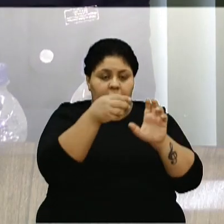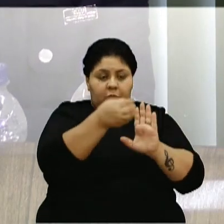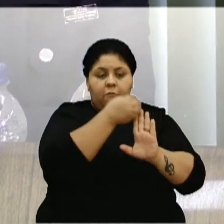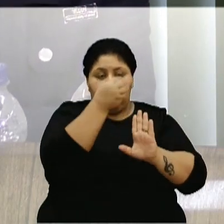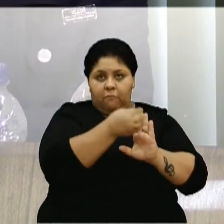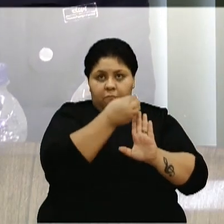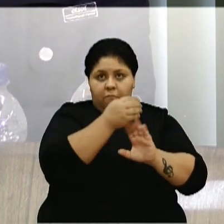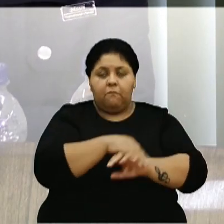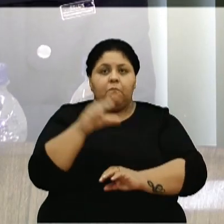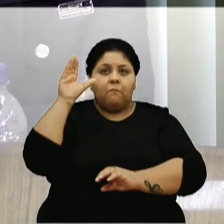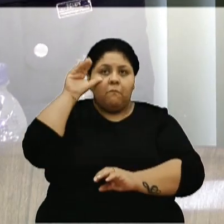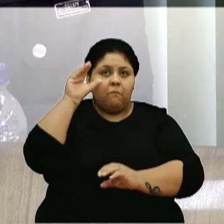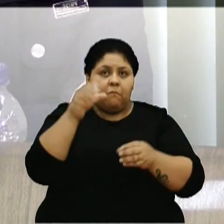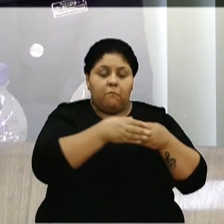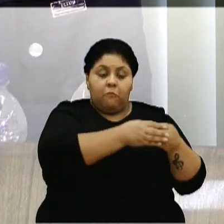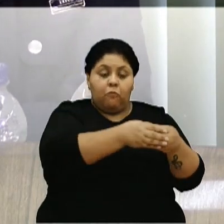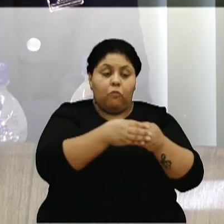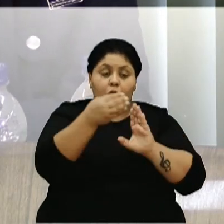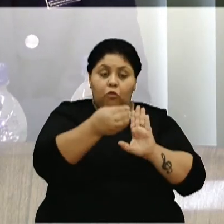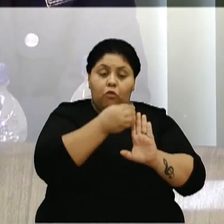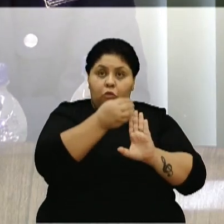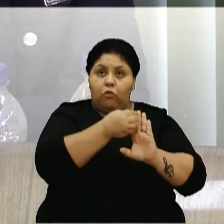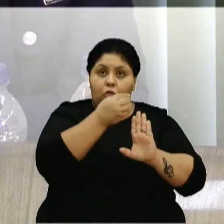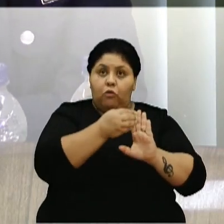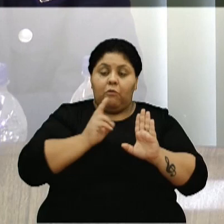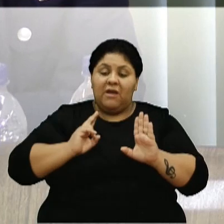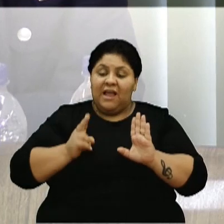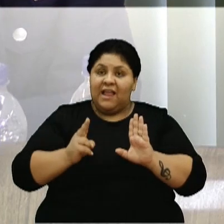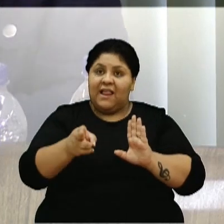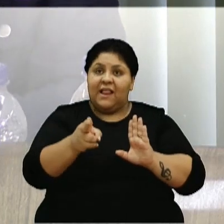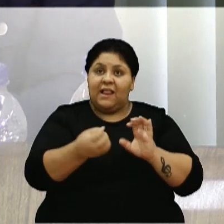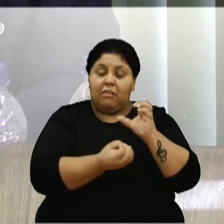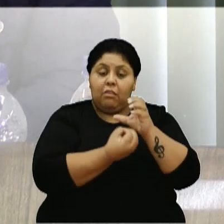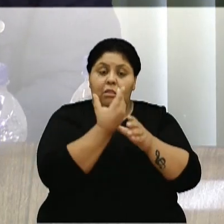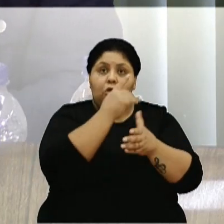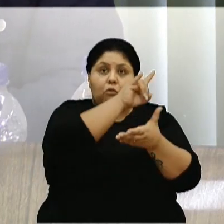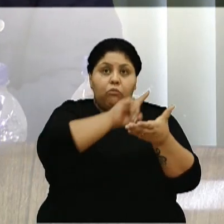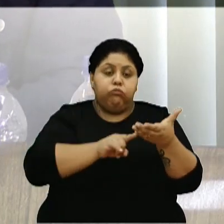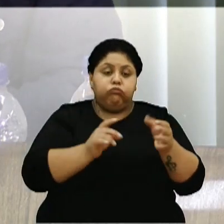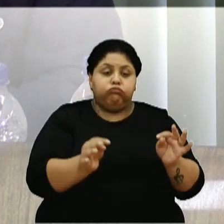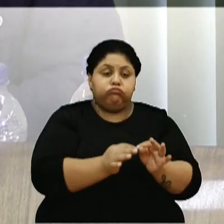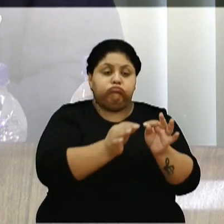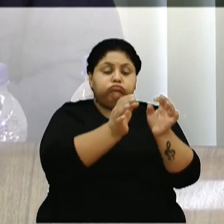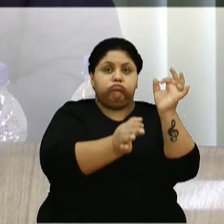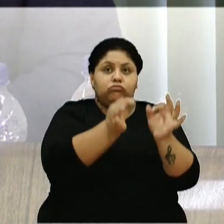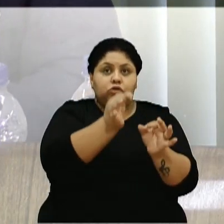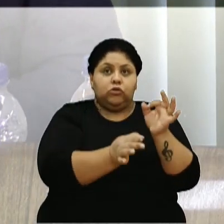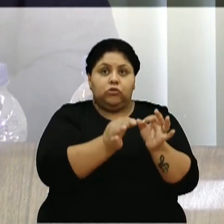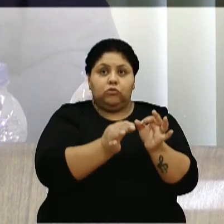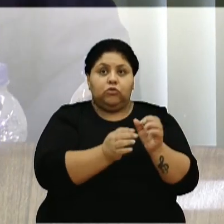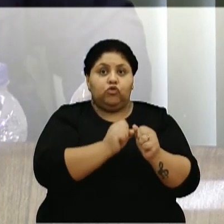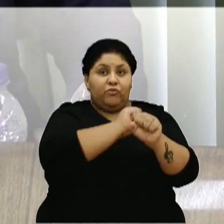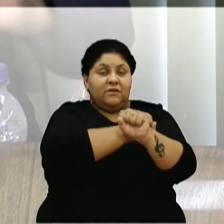orçamentário. Observo que a Comissão de Orçamento, em procedimento contínuo, emitirá parecer técnico e jurídico sobre a prestação